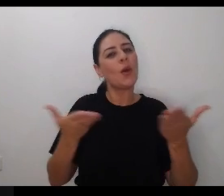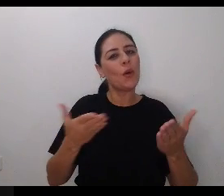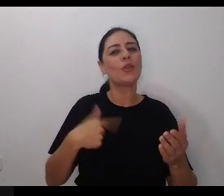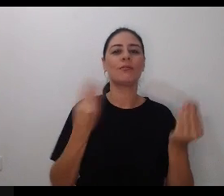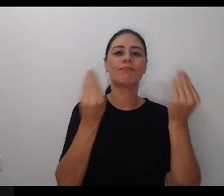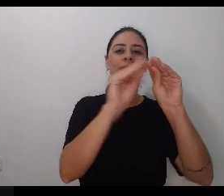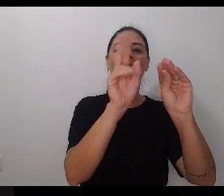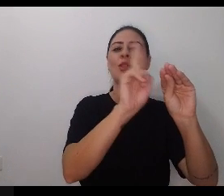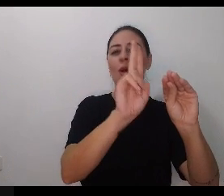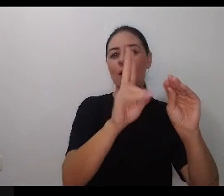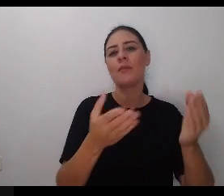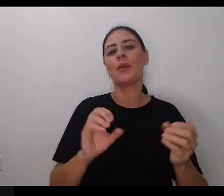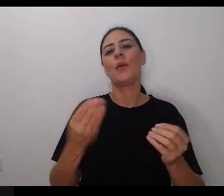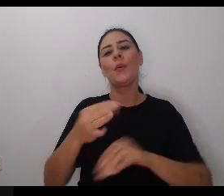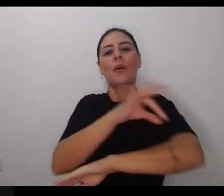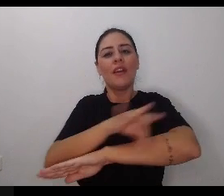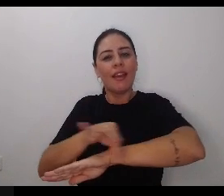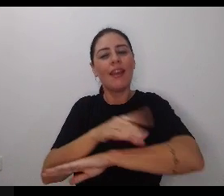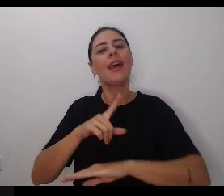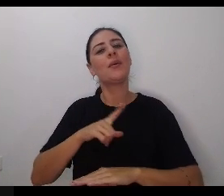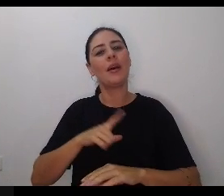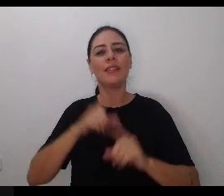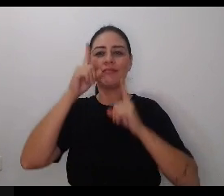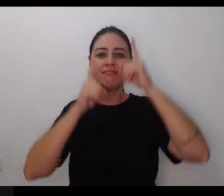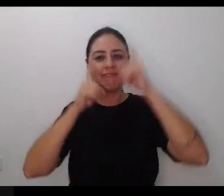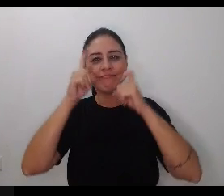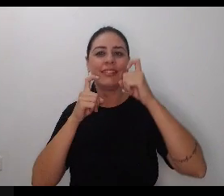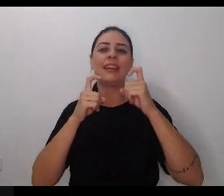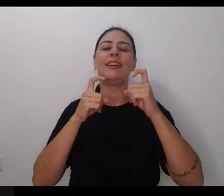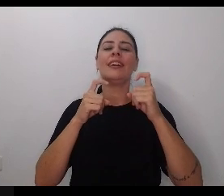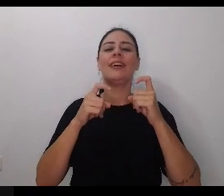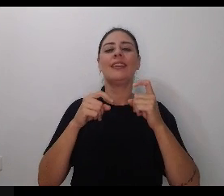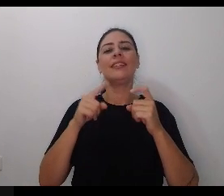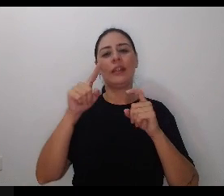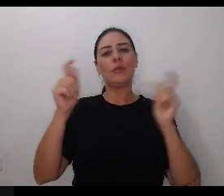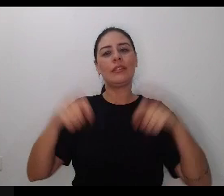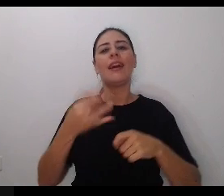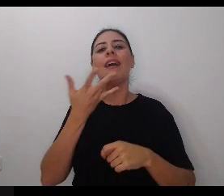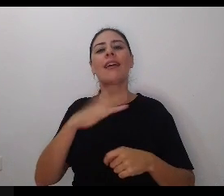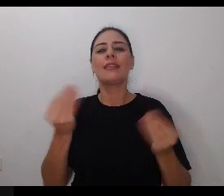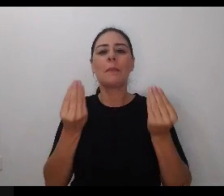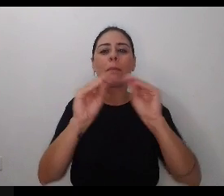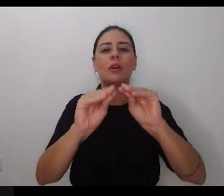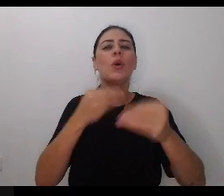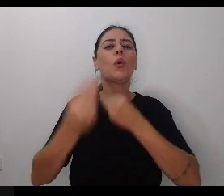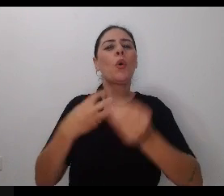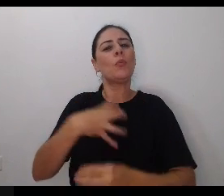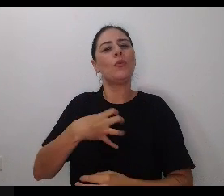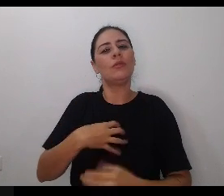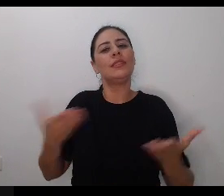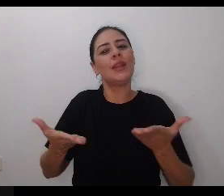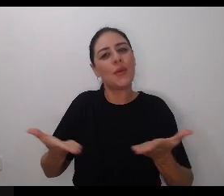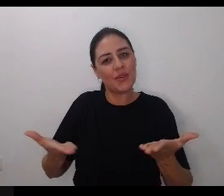sentindo no dia. E na reguinha tem as expressões faciais associadas a cada emoção, e aí a criança marca como que ela está se